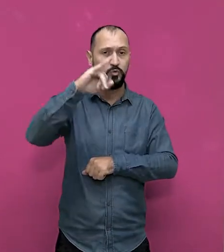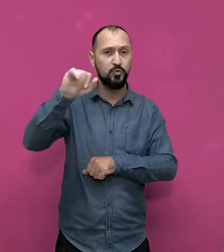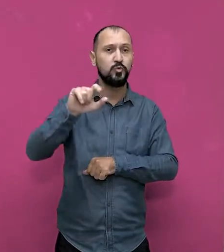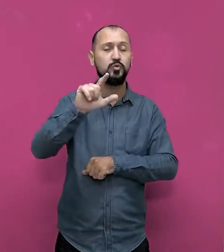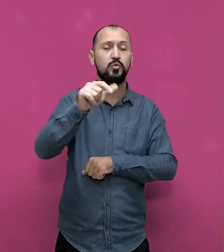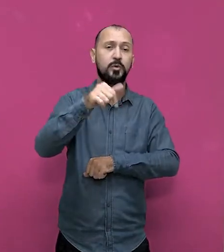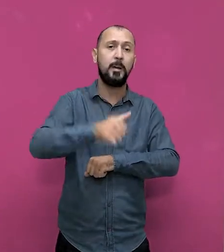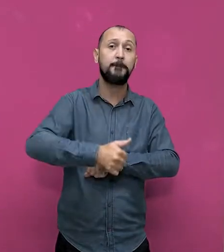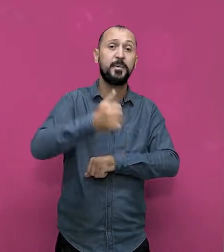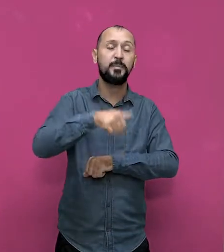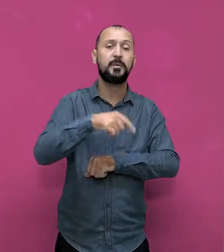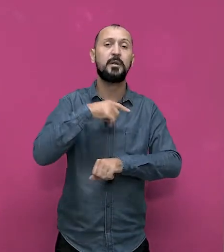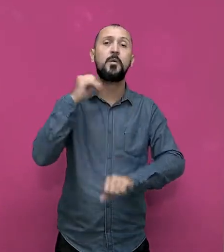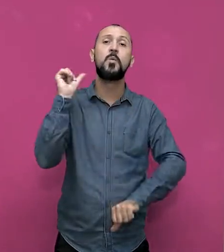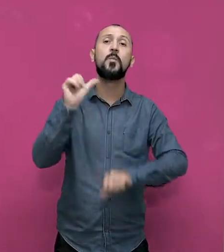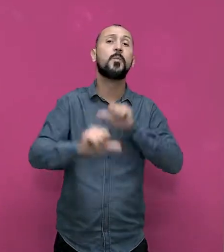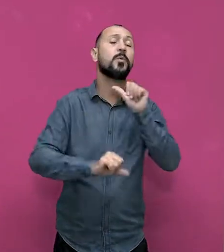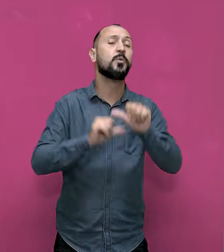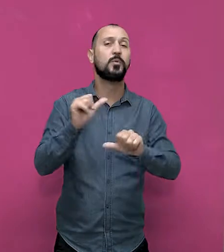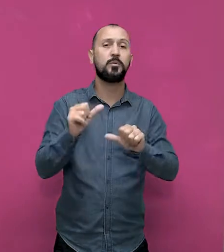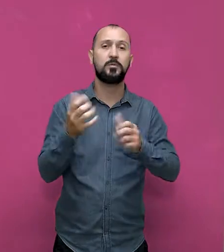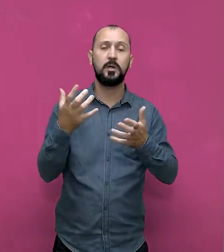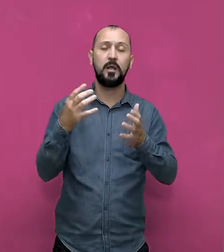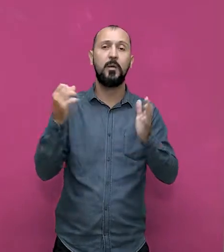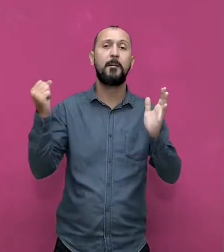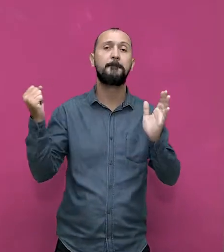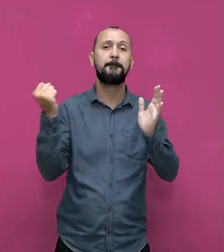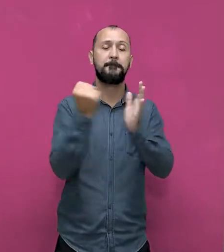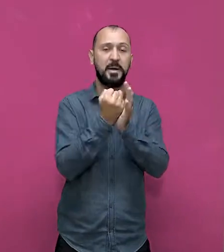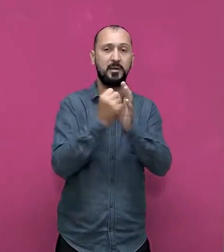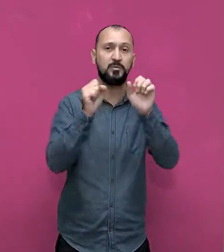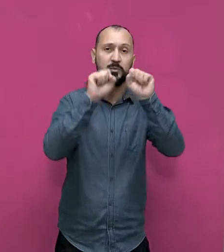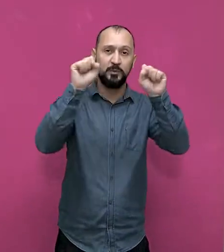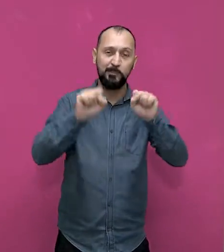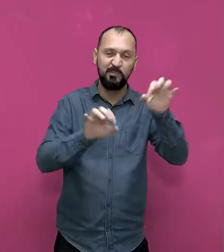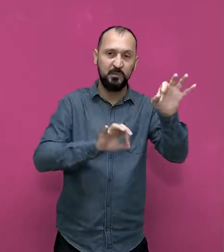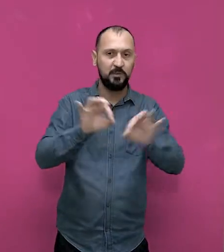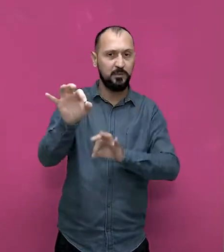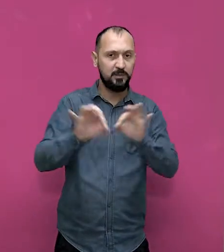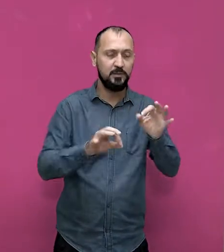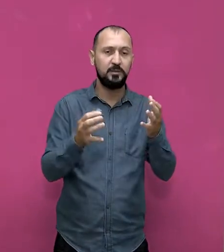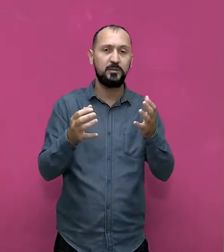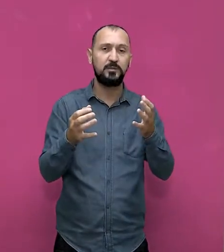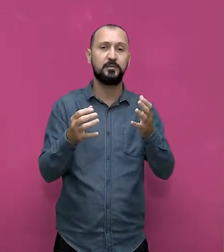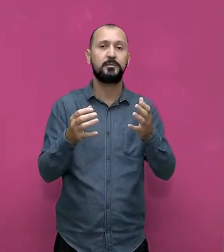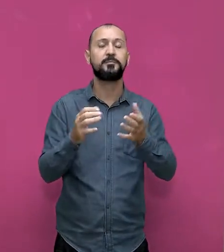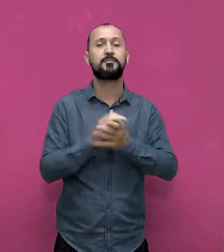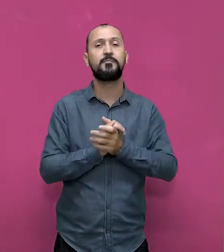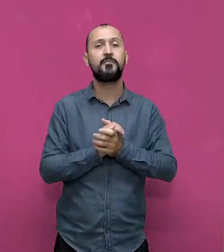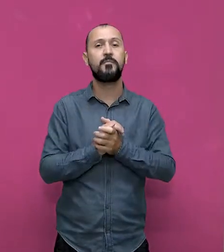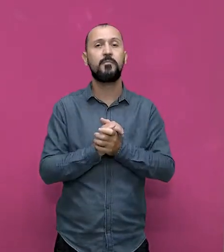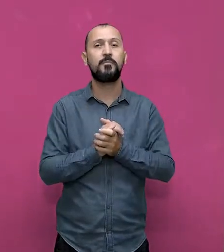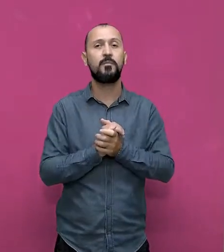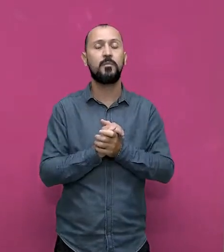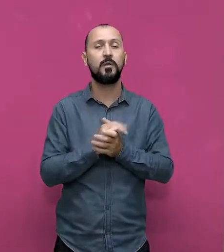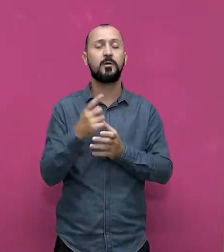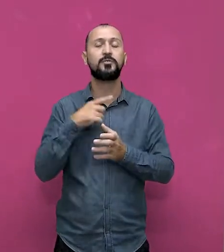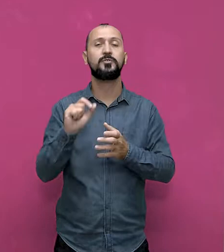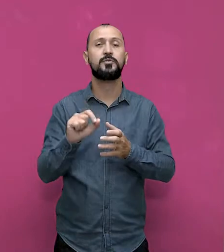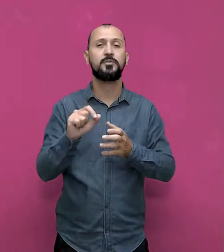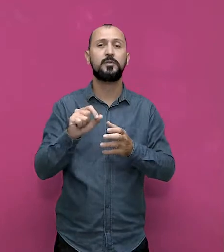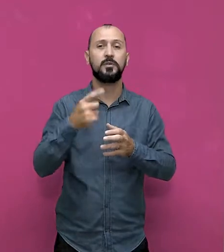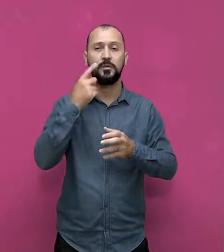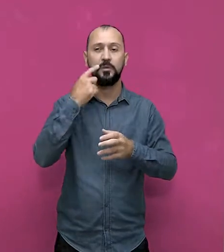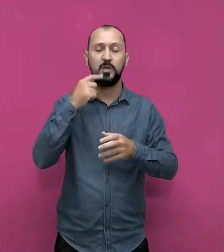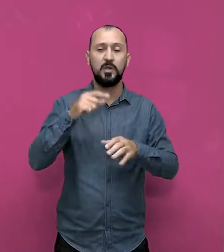foi uma via em que mudou um pouquinho, ela é um marco no sistema de planejamento urbano, né? Onde a